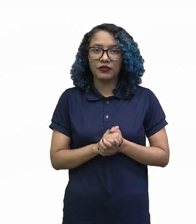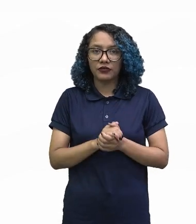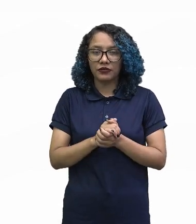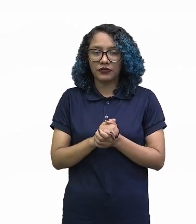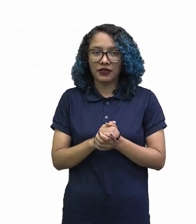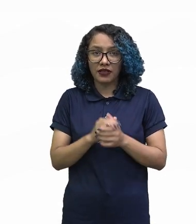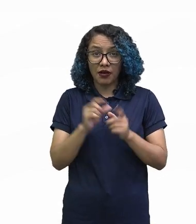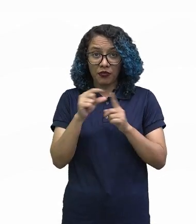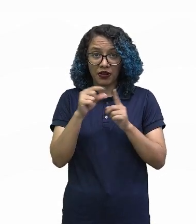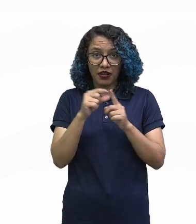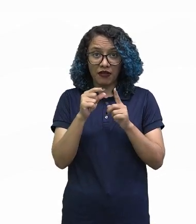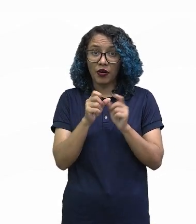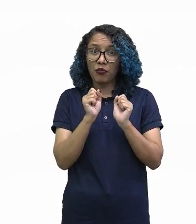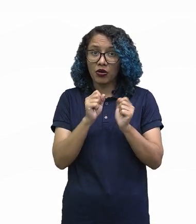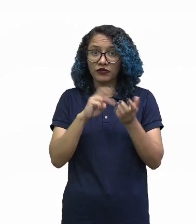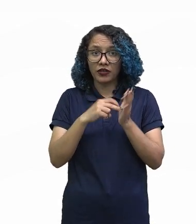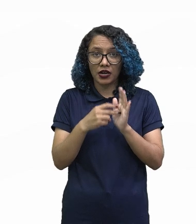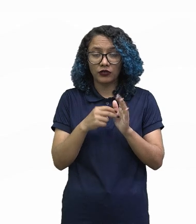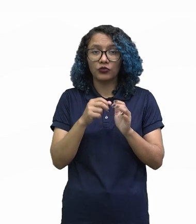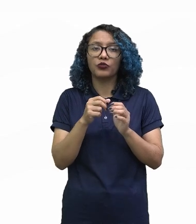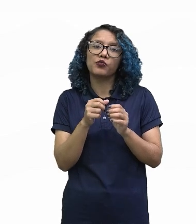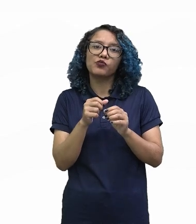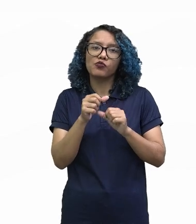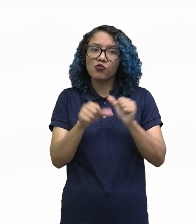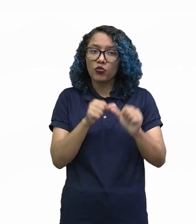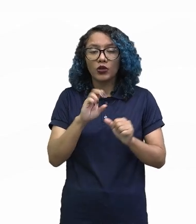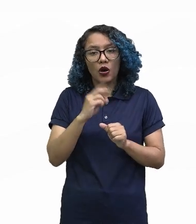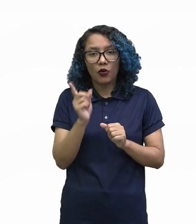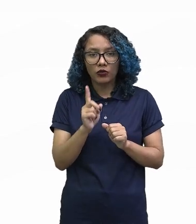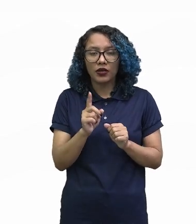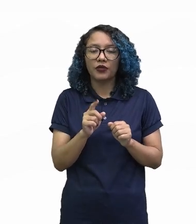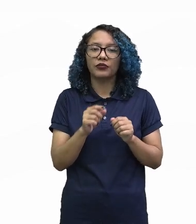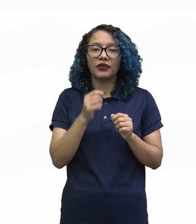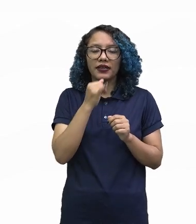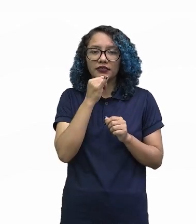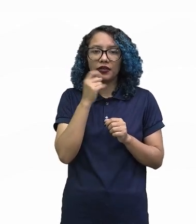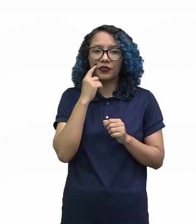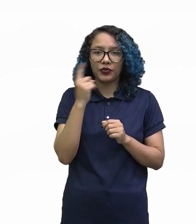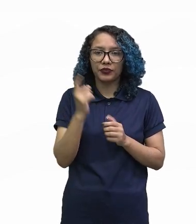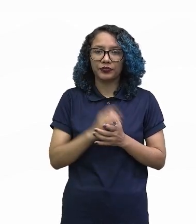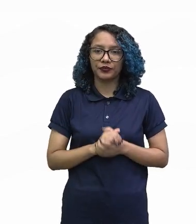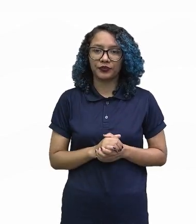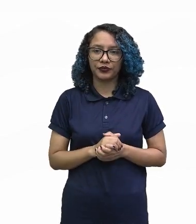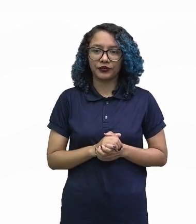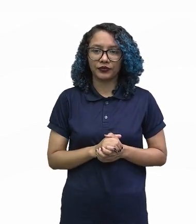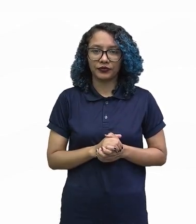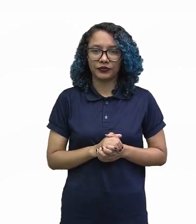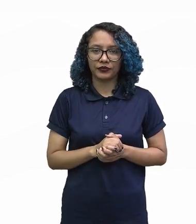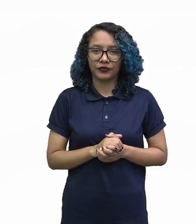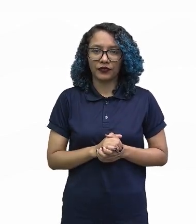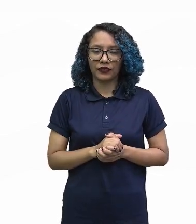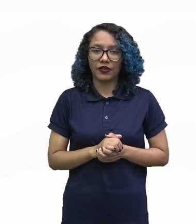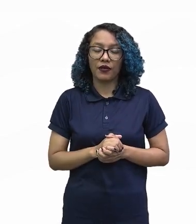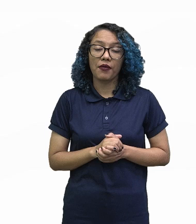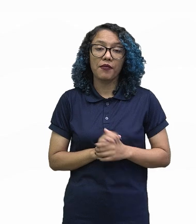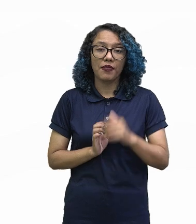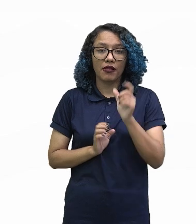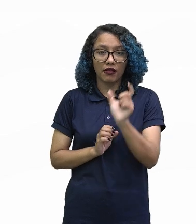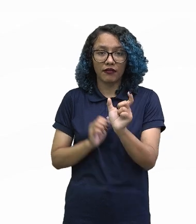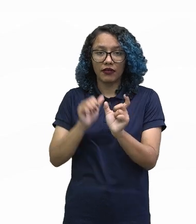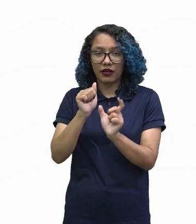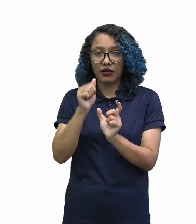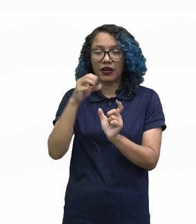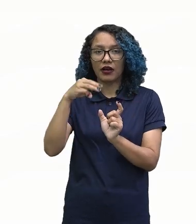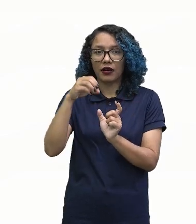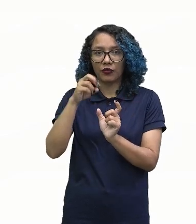Amoroso é acrescentado aí um sufixo. Então, amoroso vem da palavra amor.